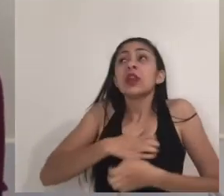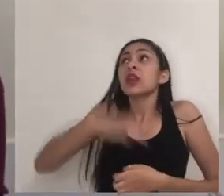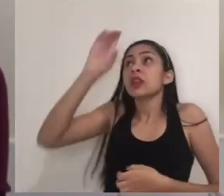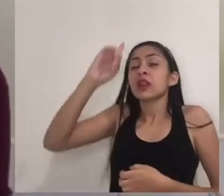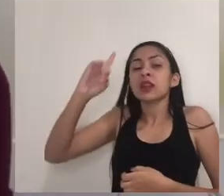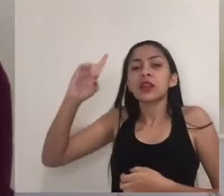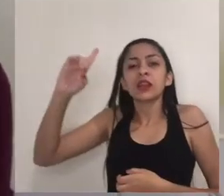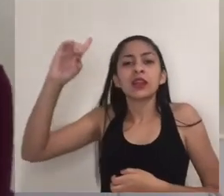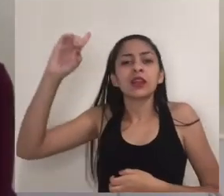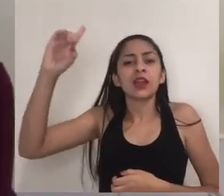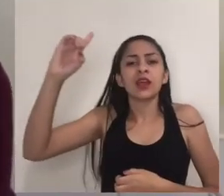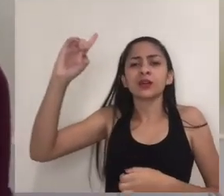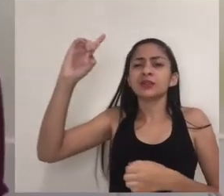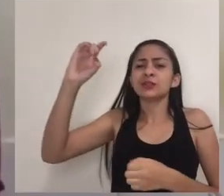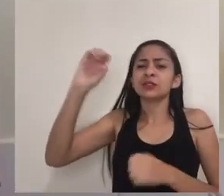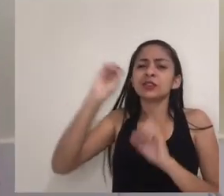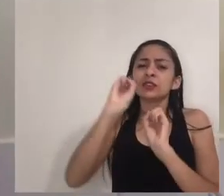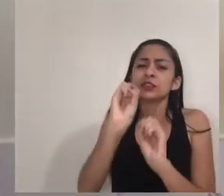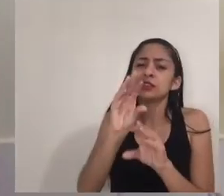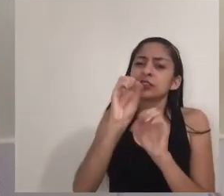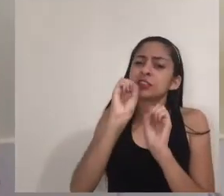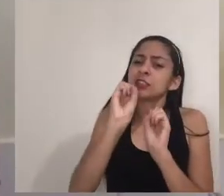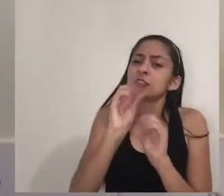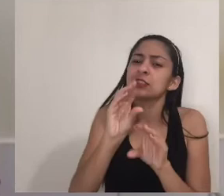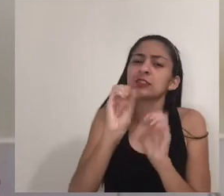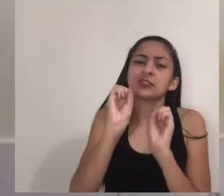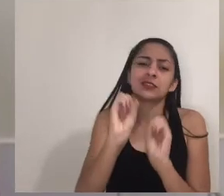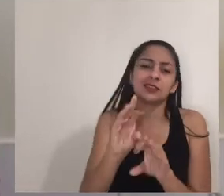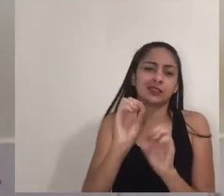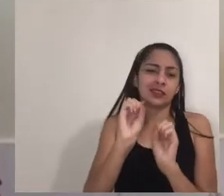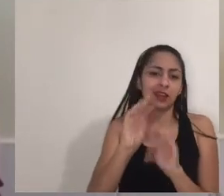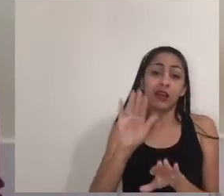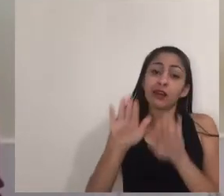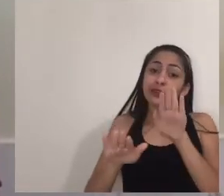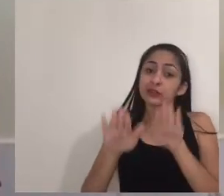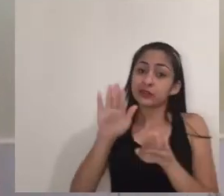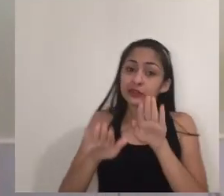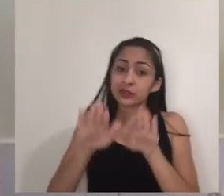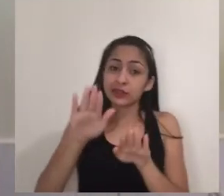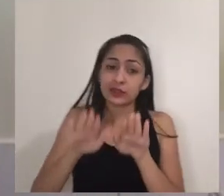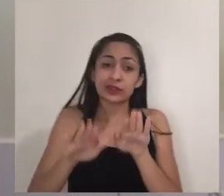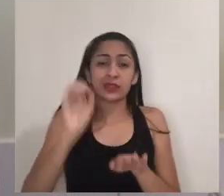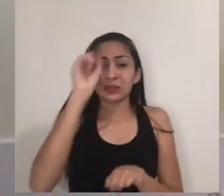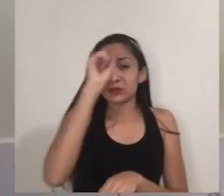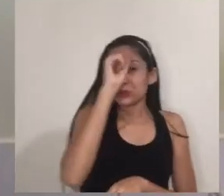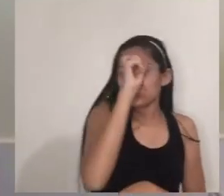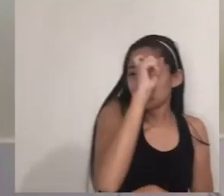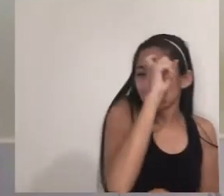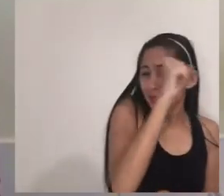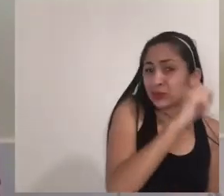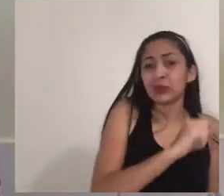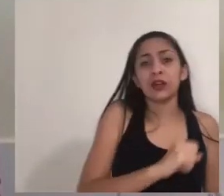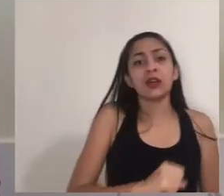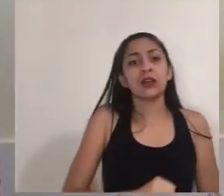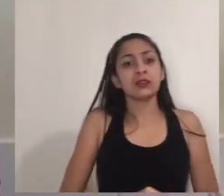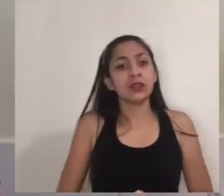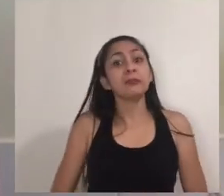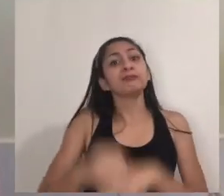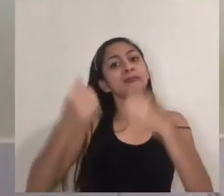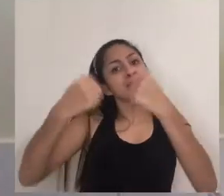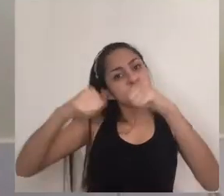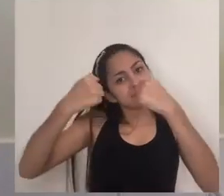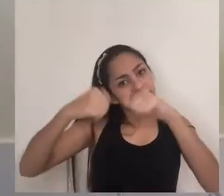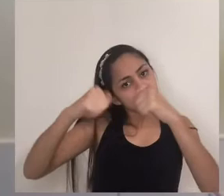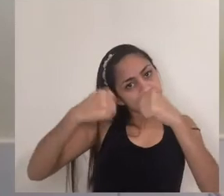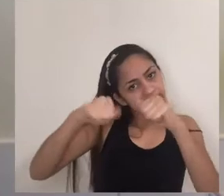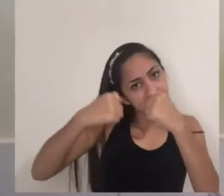chamados segundo o seu propósito. Então, muitas vezes, as dificuldades, as dores, elas fazem parte do